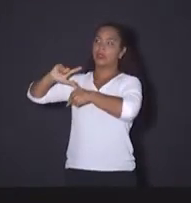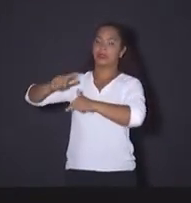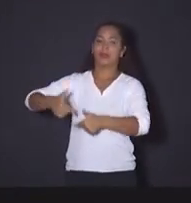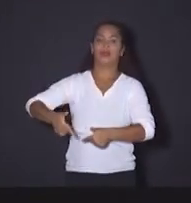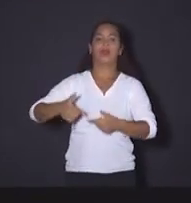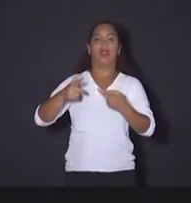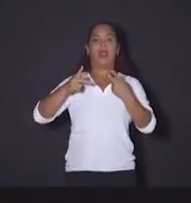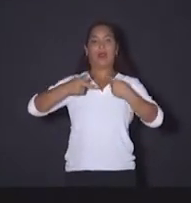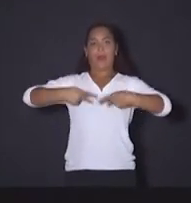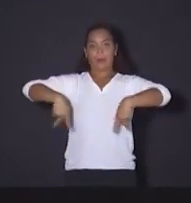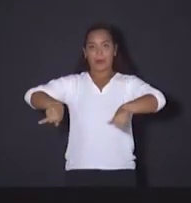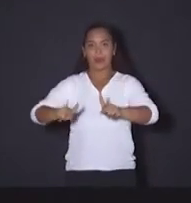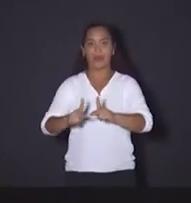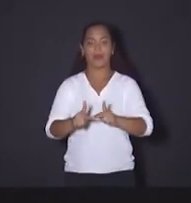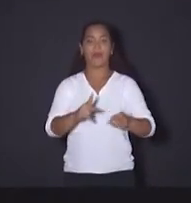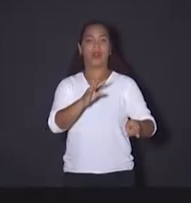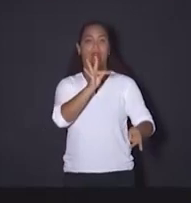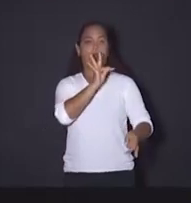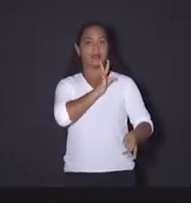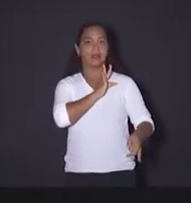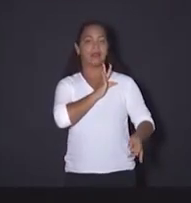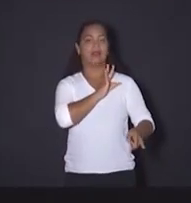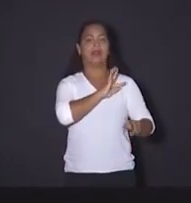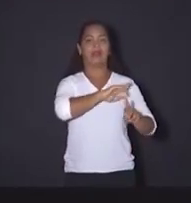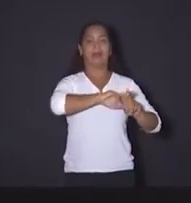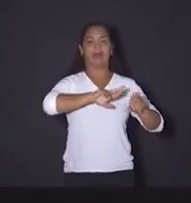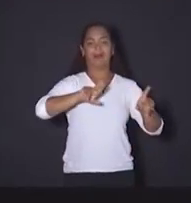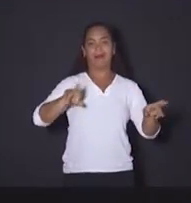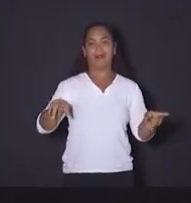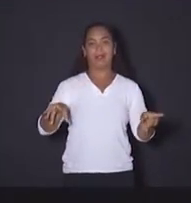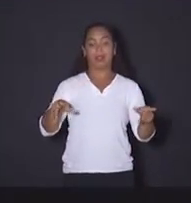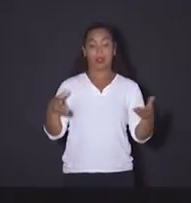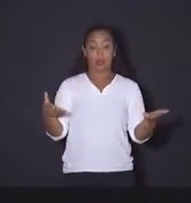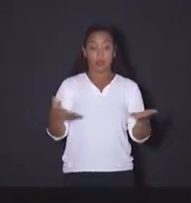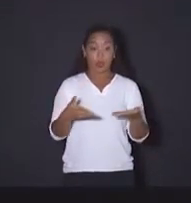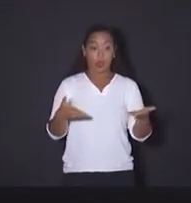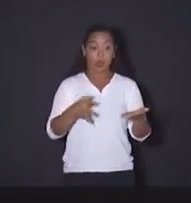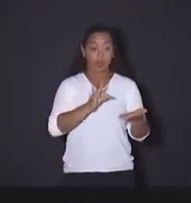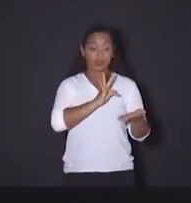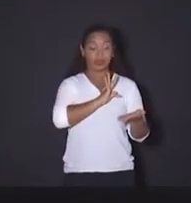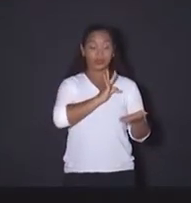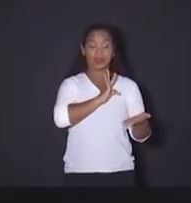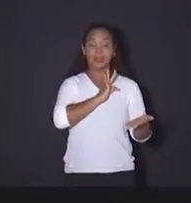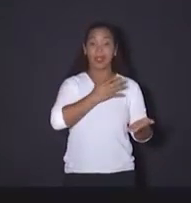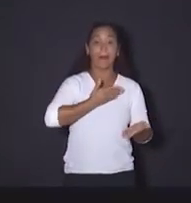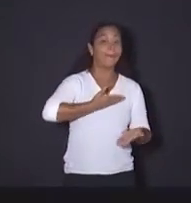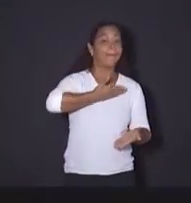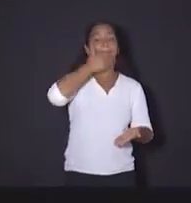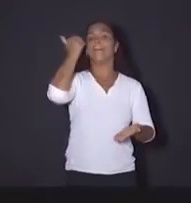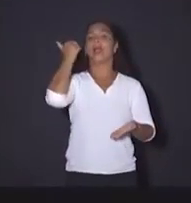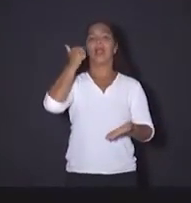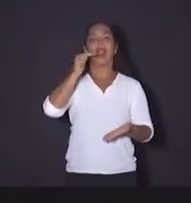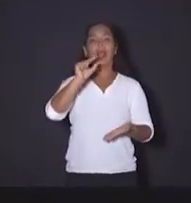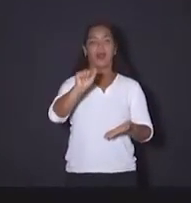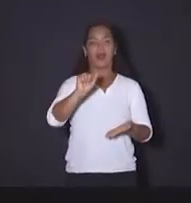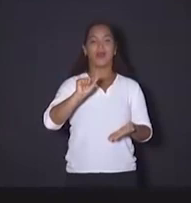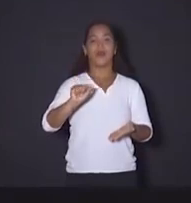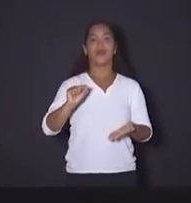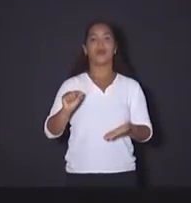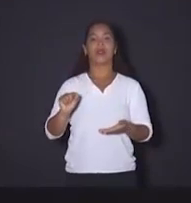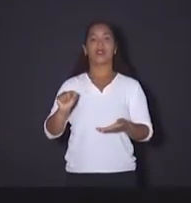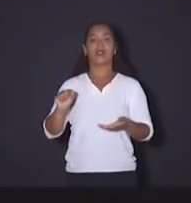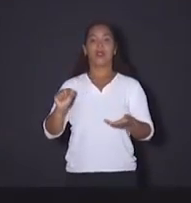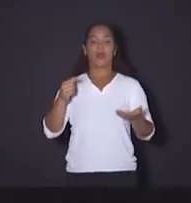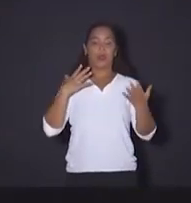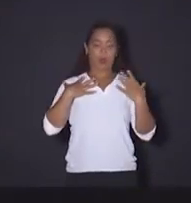populares, técnicas, como, por exemplo, não existe técnica melhor para o indivíduo controlar seu corpo, saber